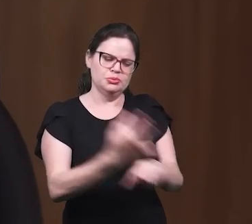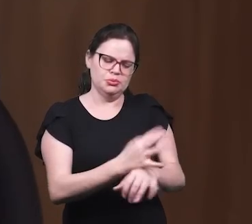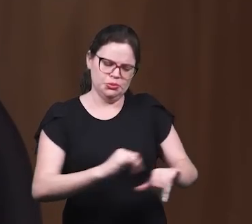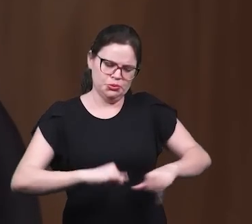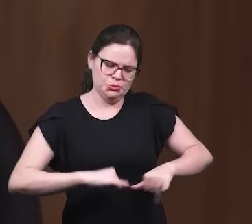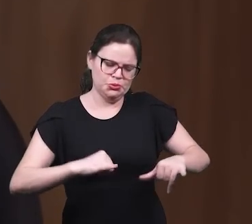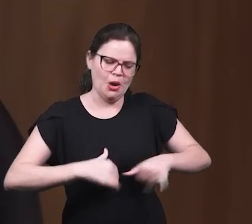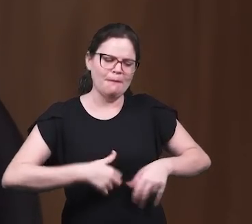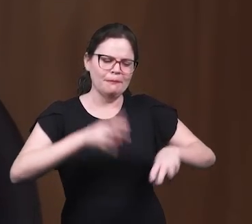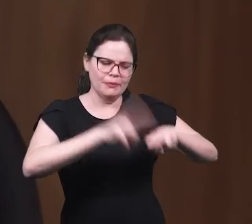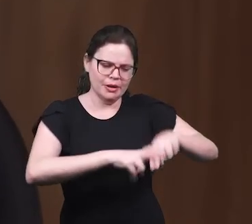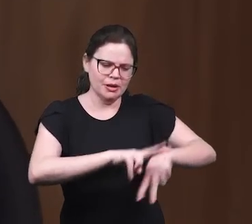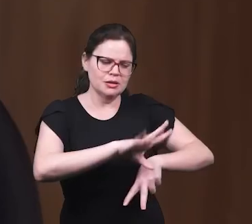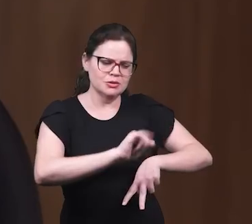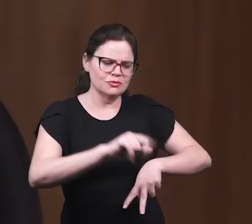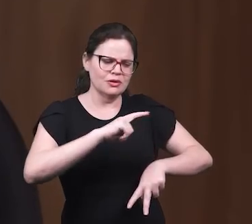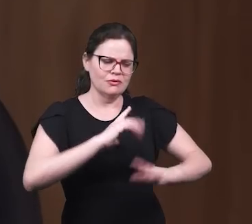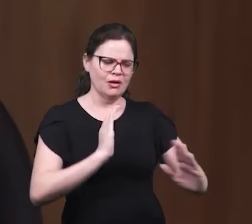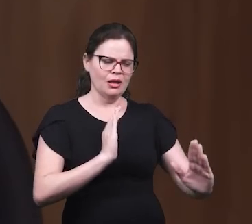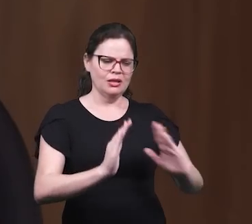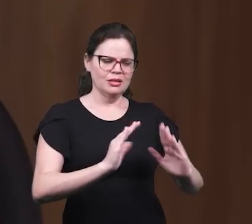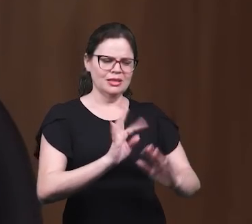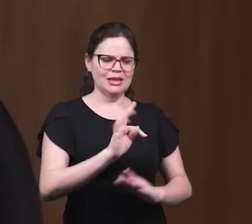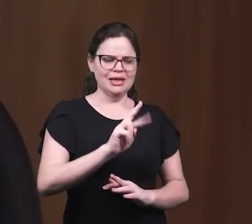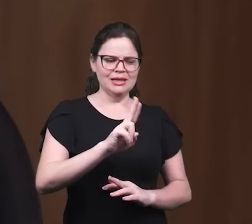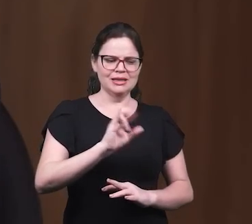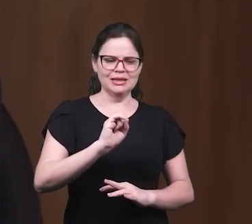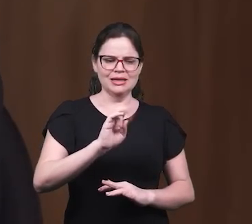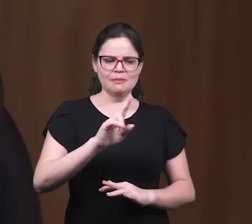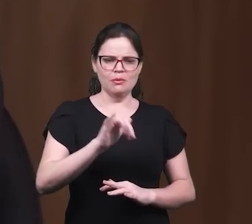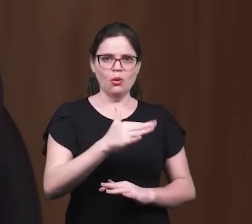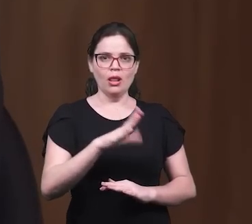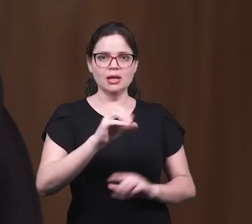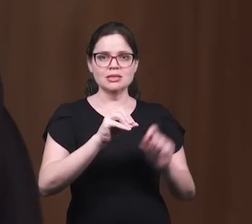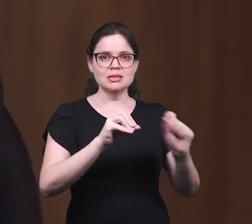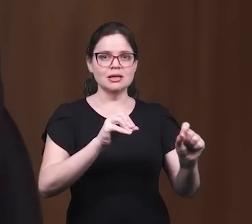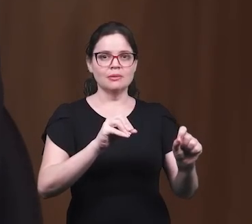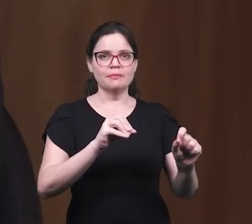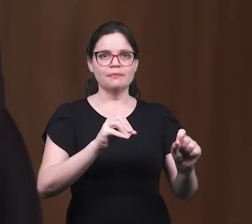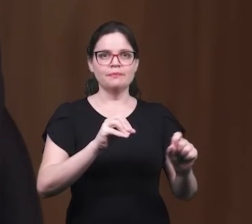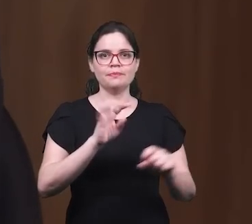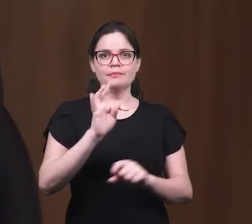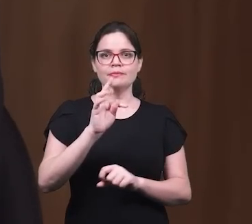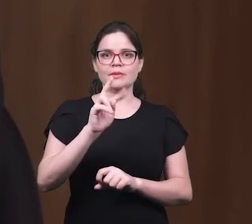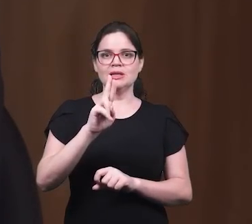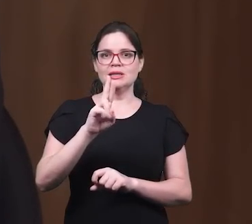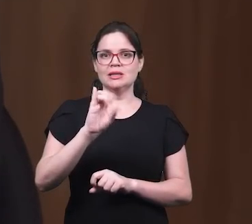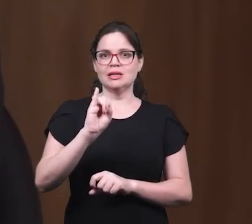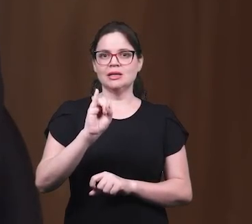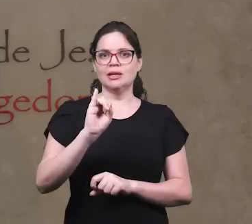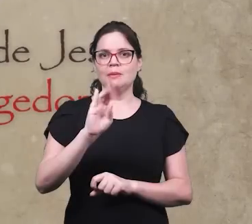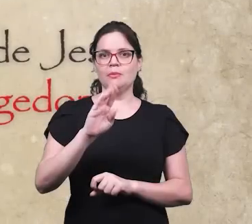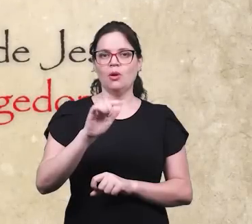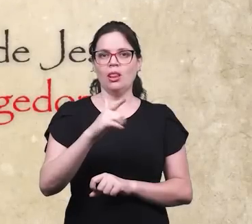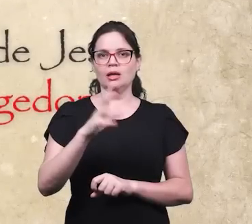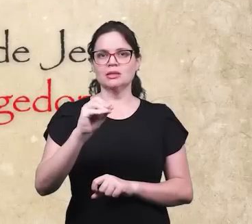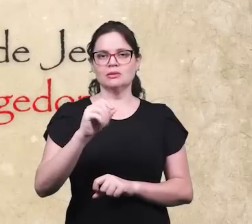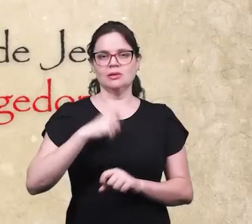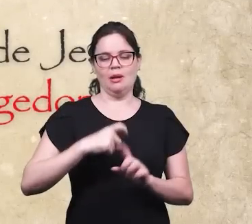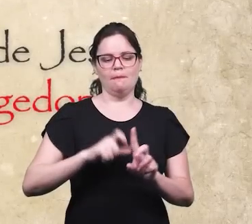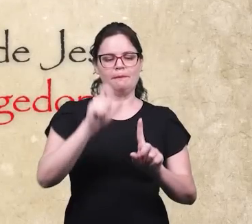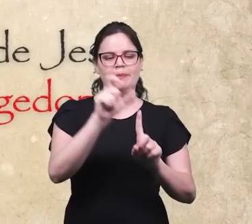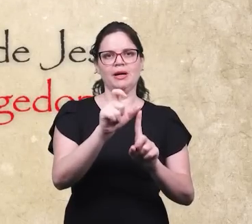prisões e tereis uma tribulação de 10 dias. Ali a palavra é tríplice,